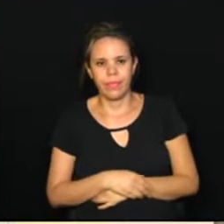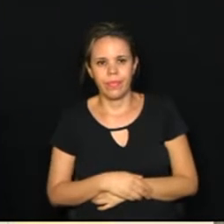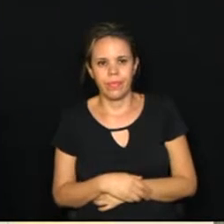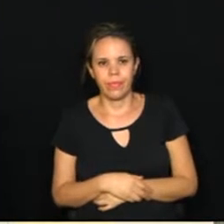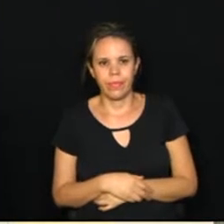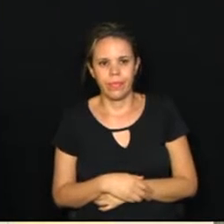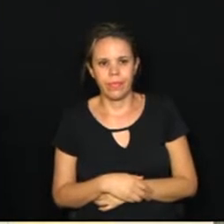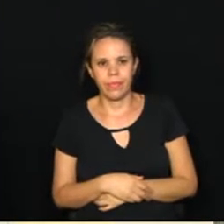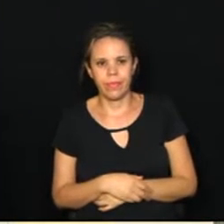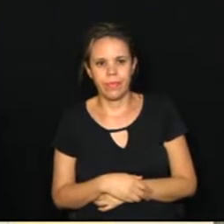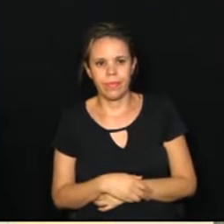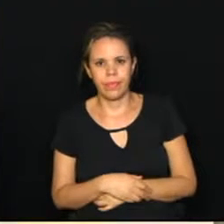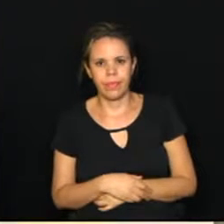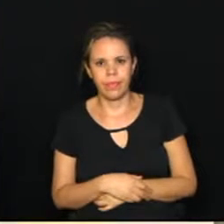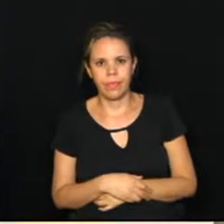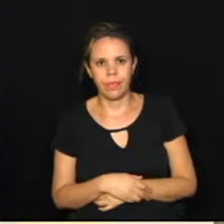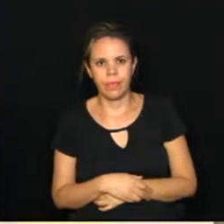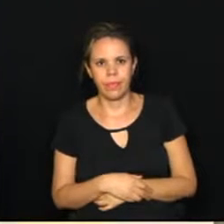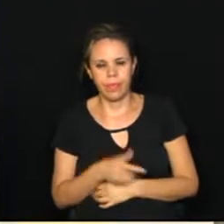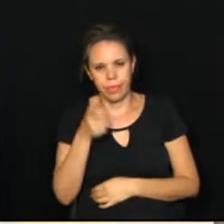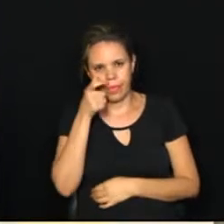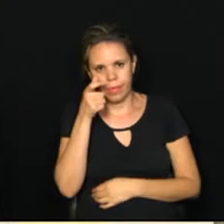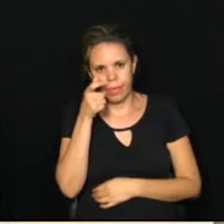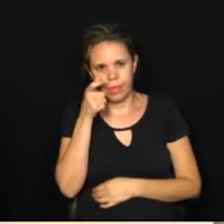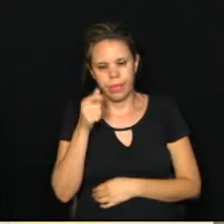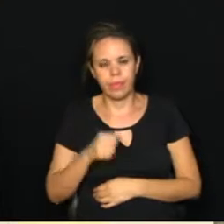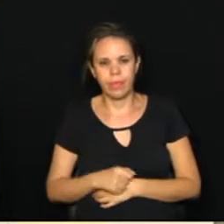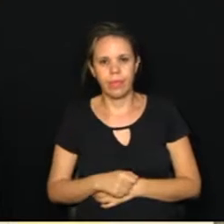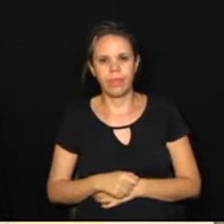97829 3776. Vamos acompanhar.